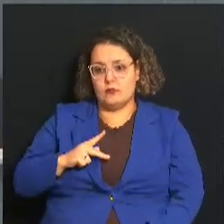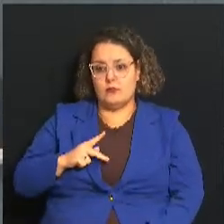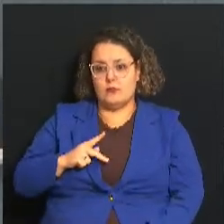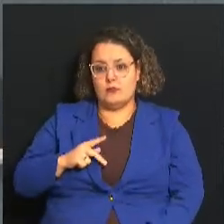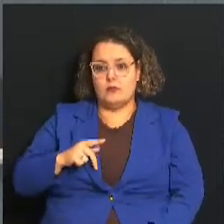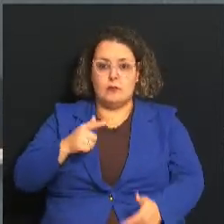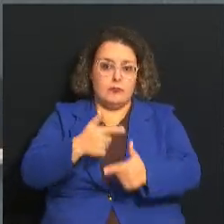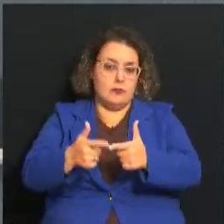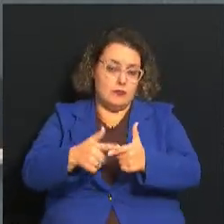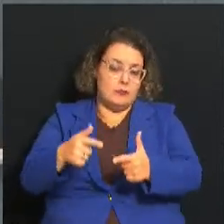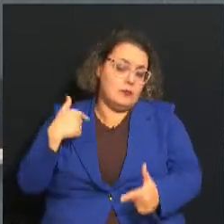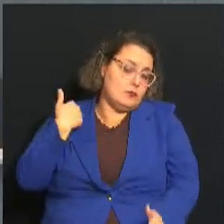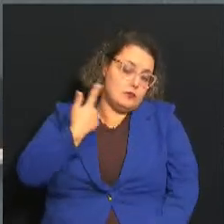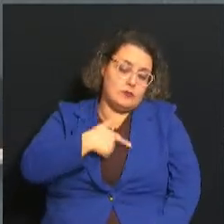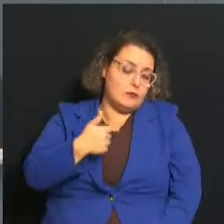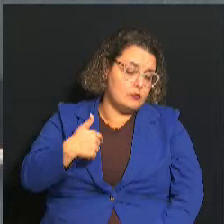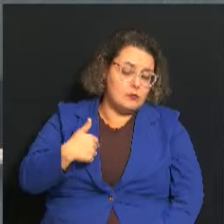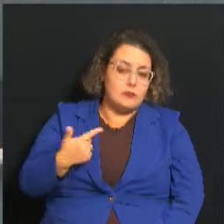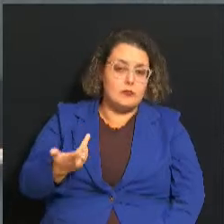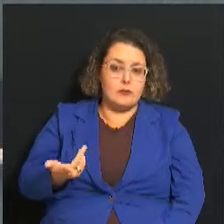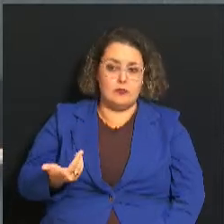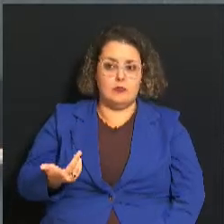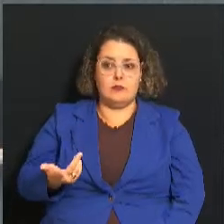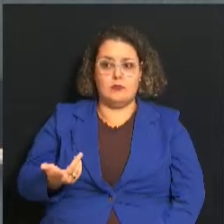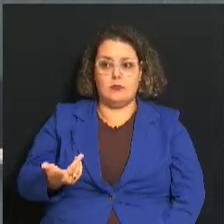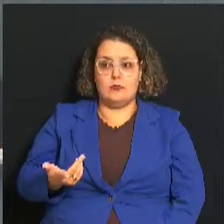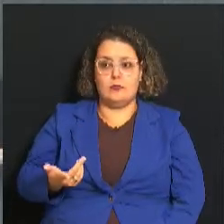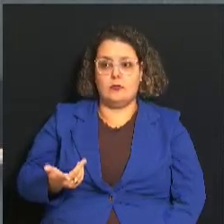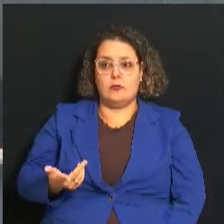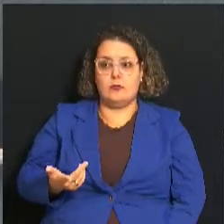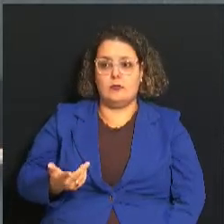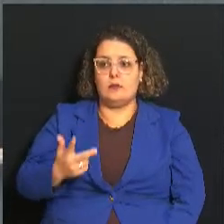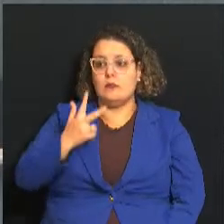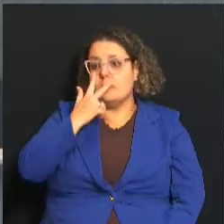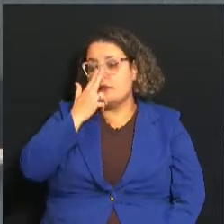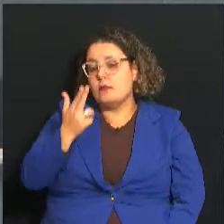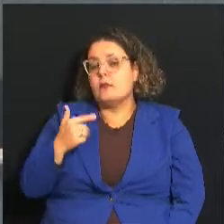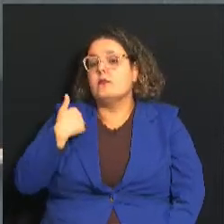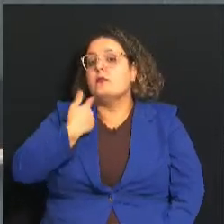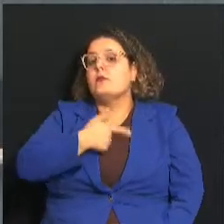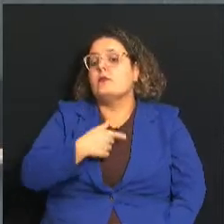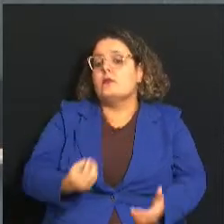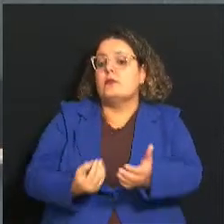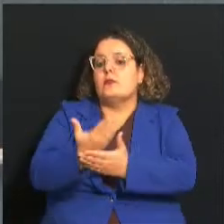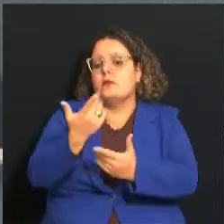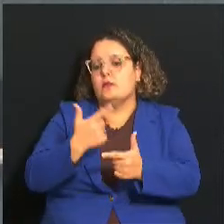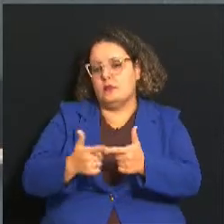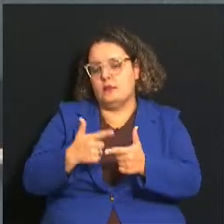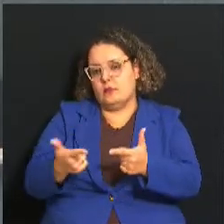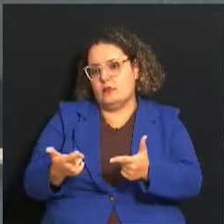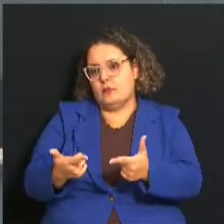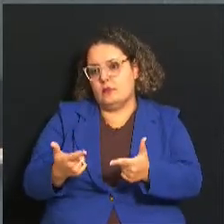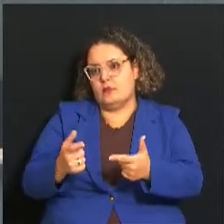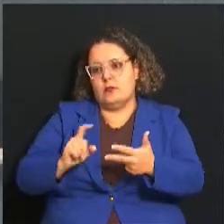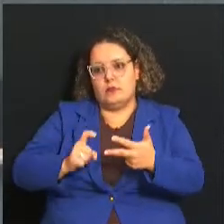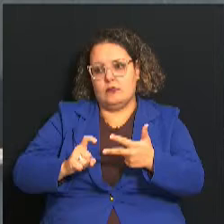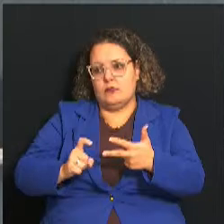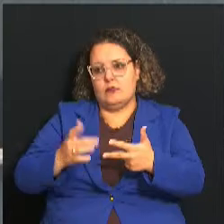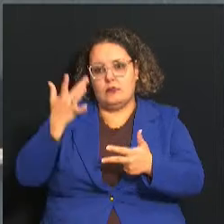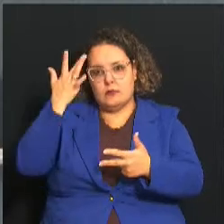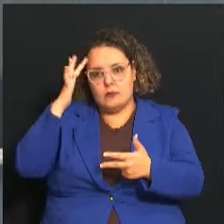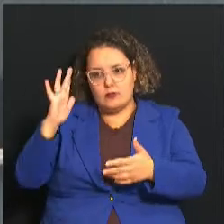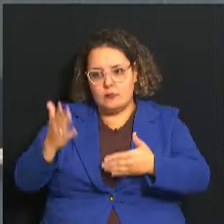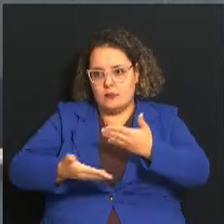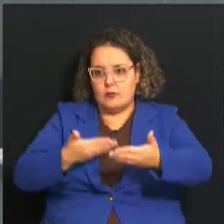Nós que parecemos tentar criar problema, mas o problema é que o Executivo Municipal não sabe lidar bem com a